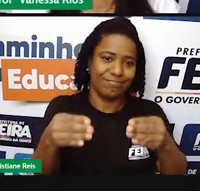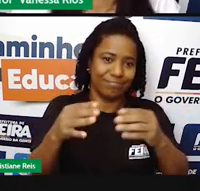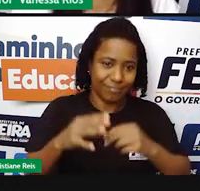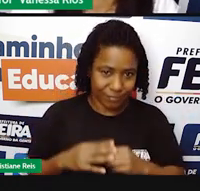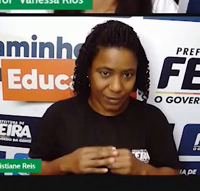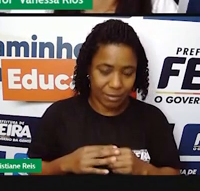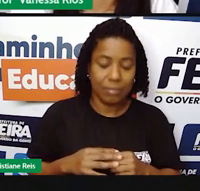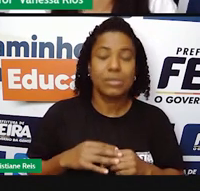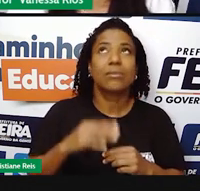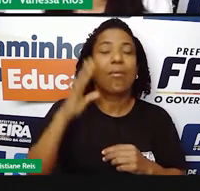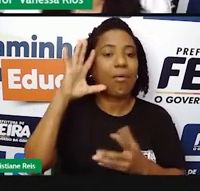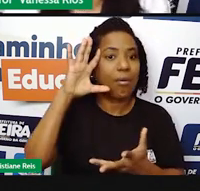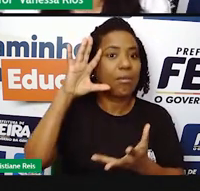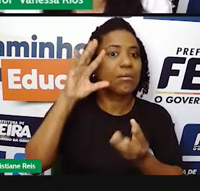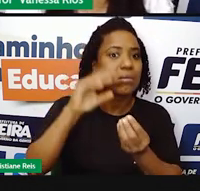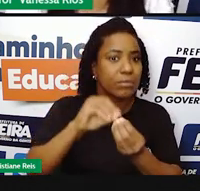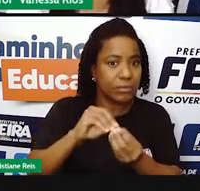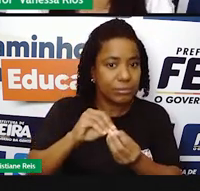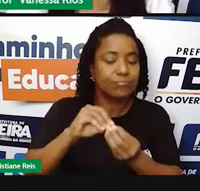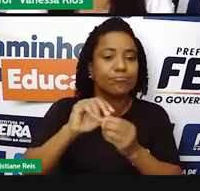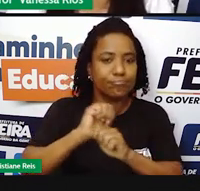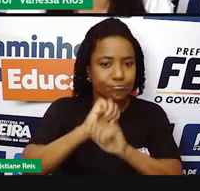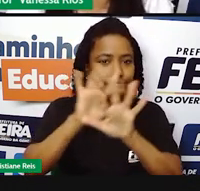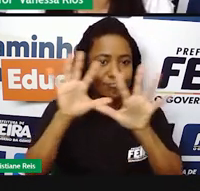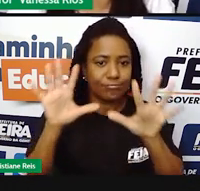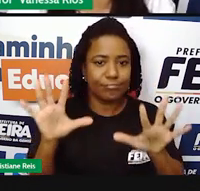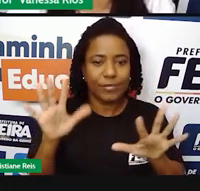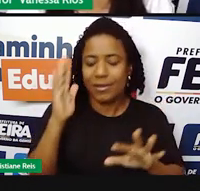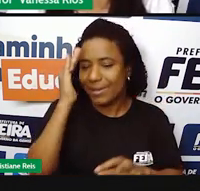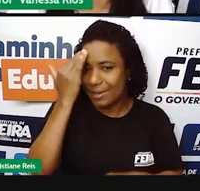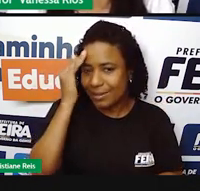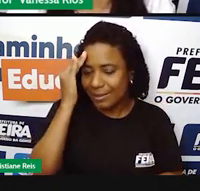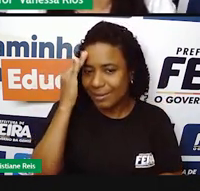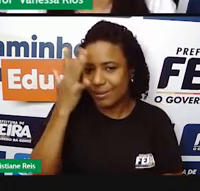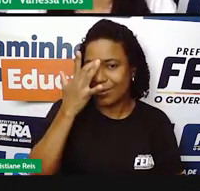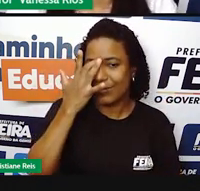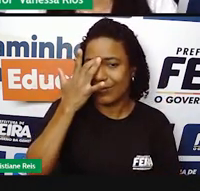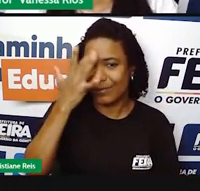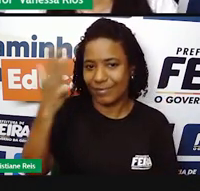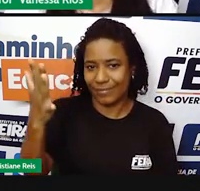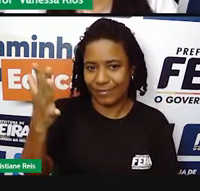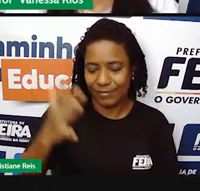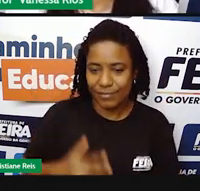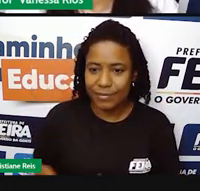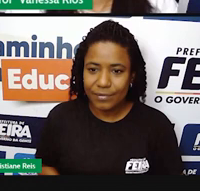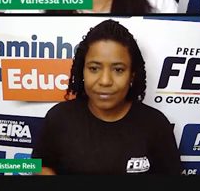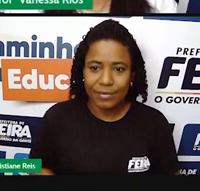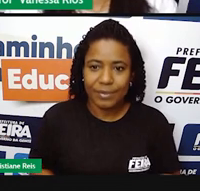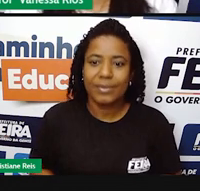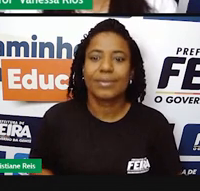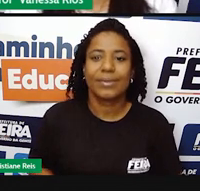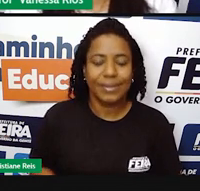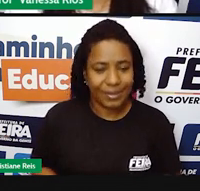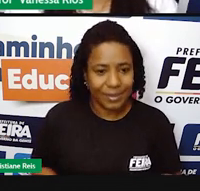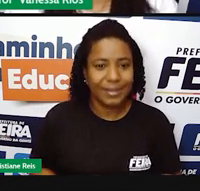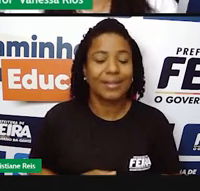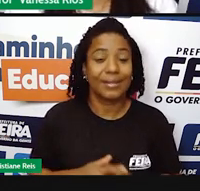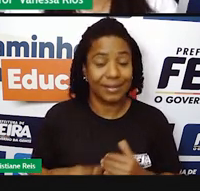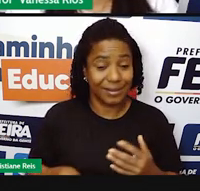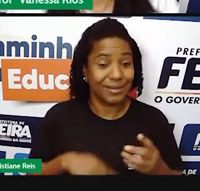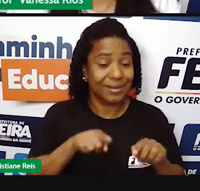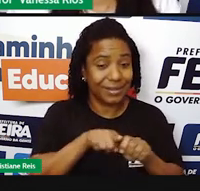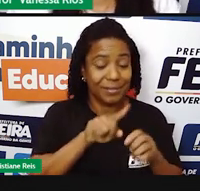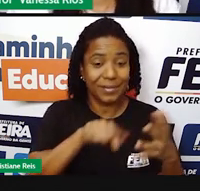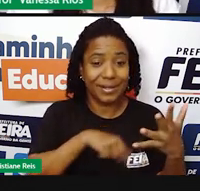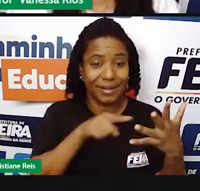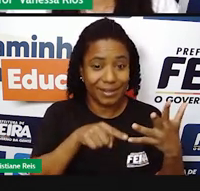realmente compreendida por quem está recebendo, né, pelo receptor da mensagem. Aí apresenta discursos diretos